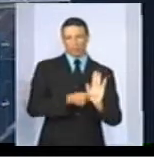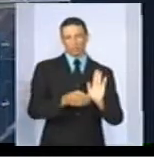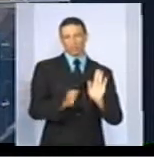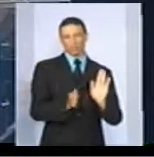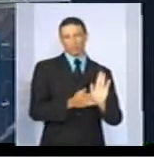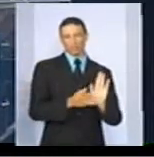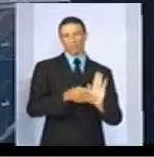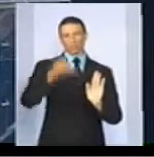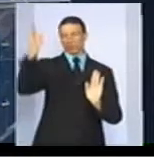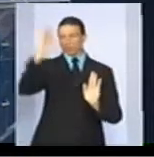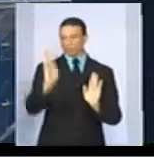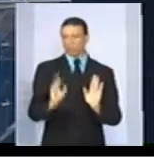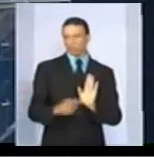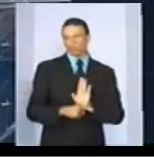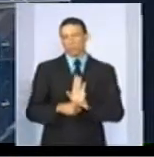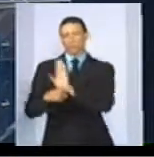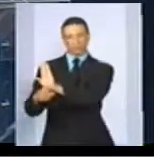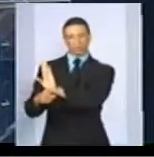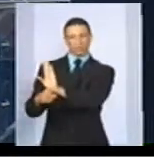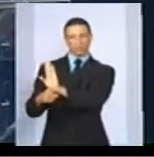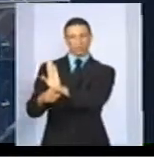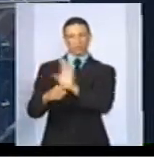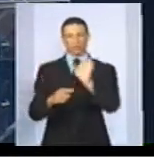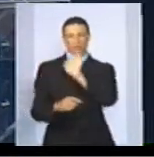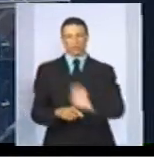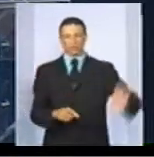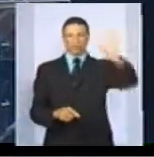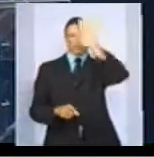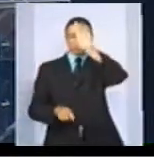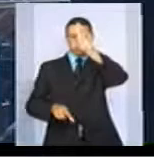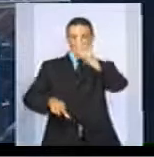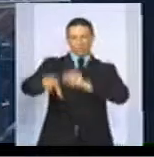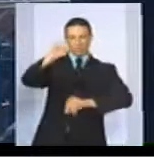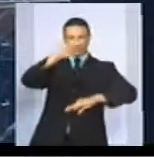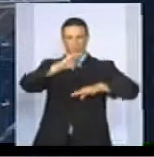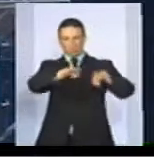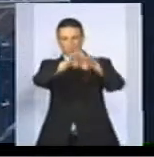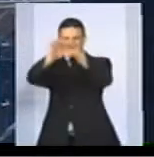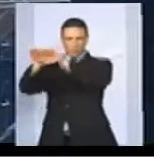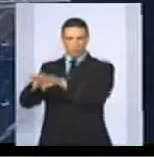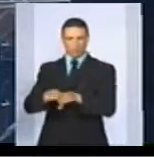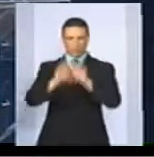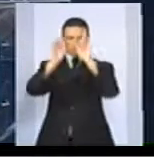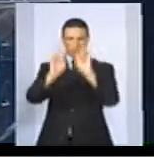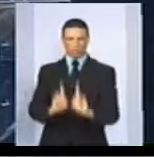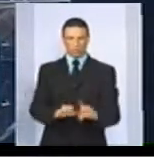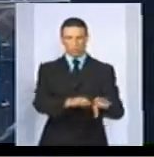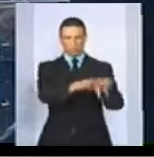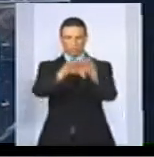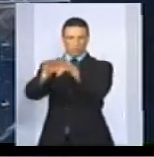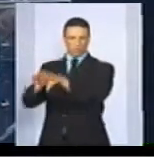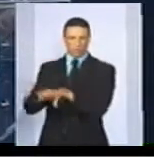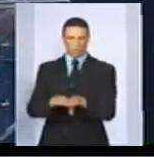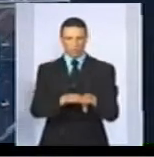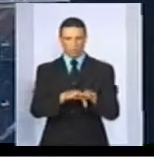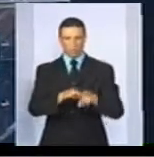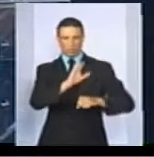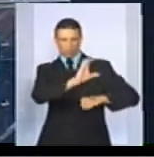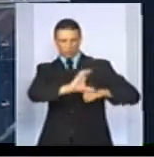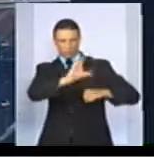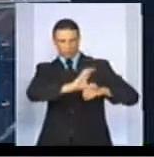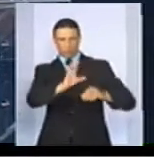realizar no Brasil um estado democrático de direito a constituição